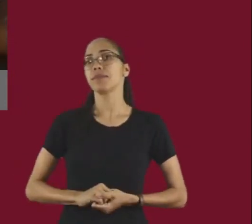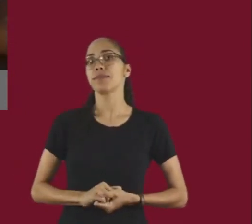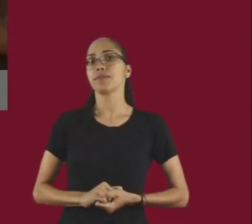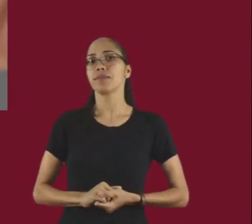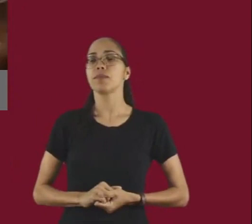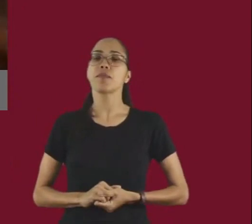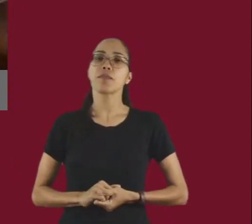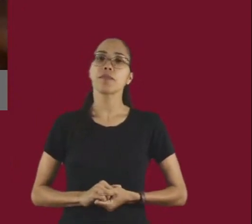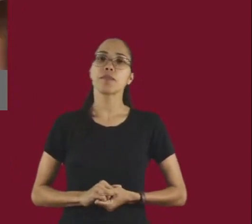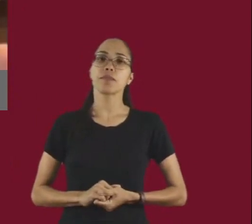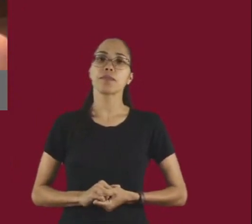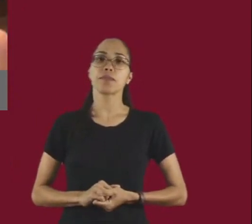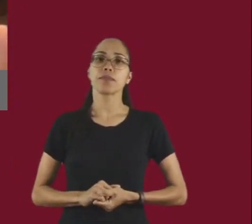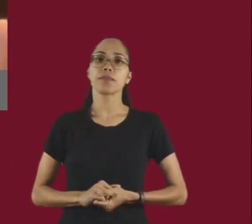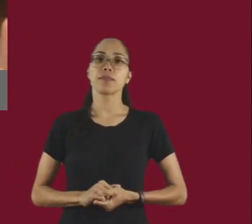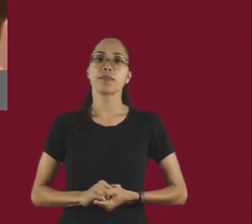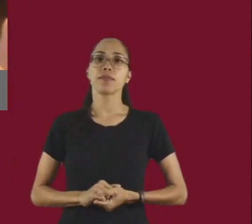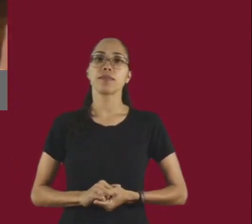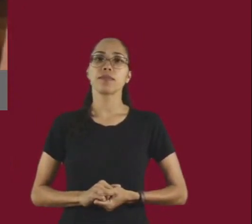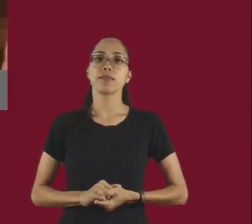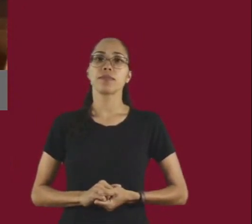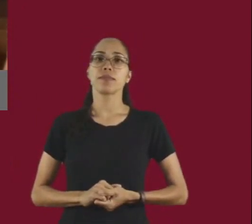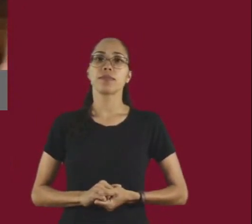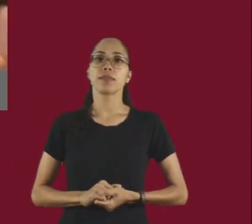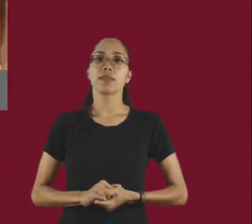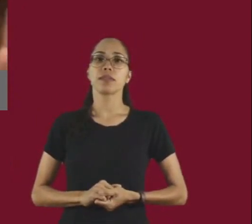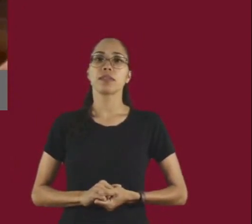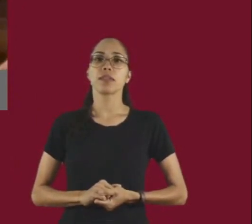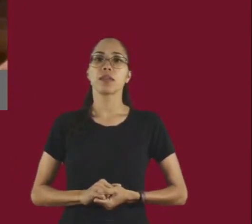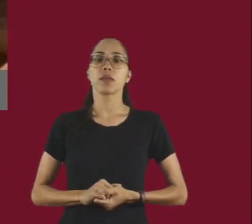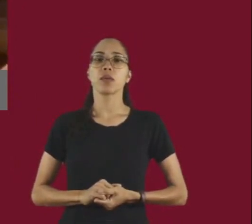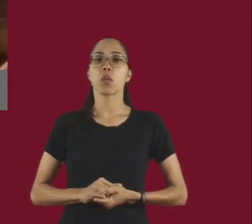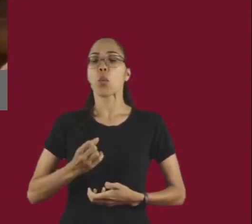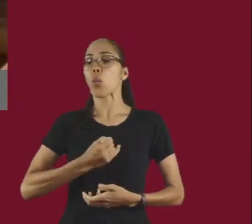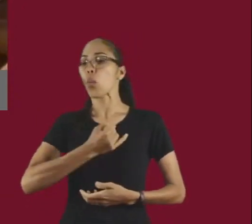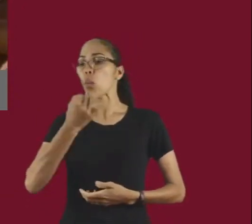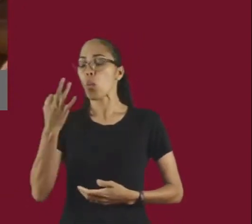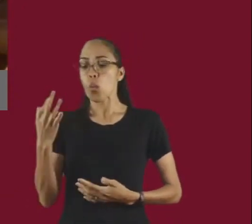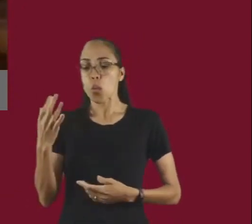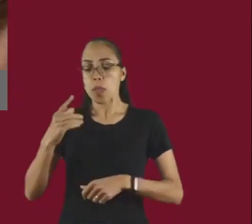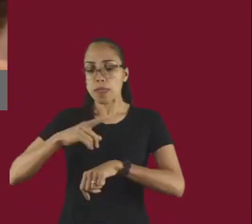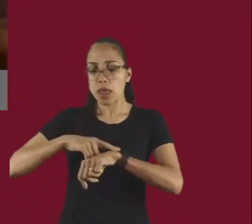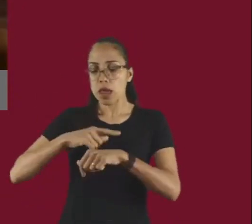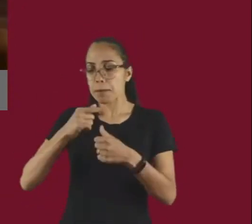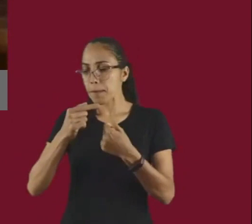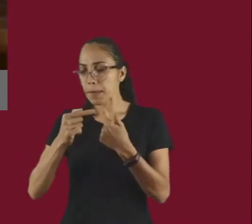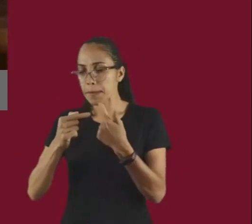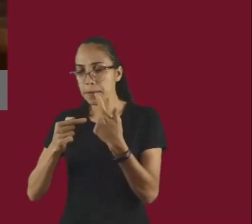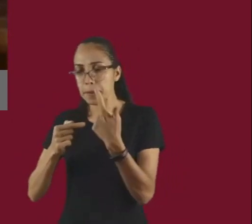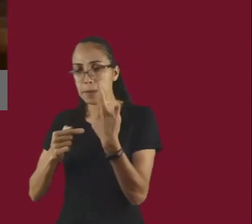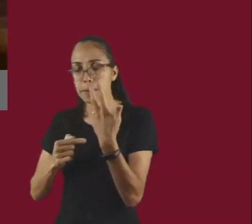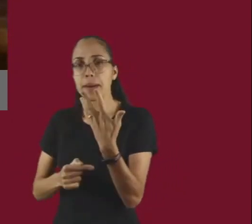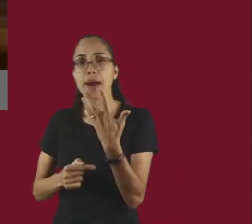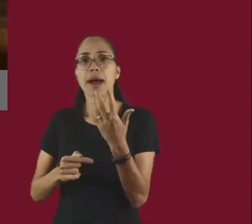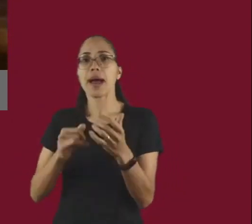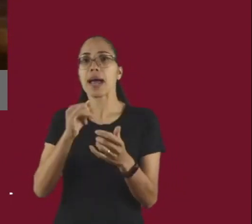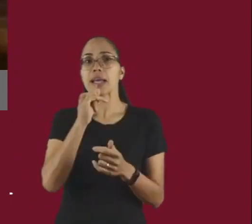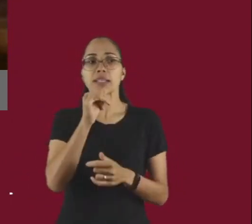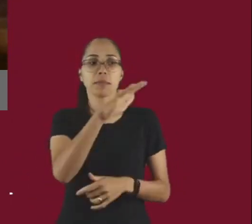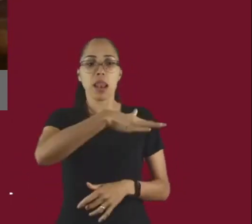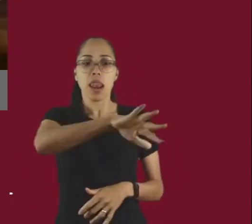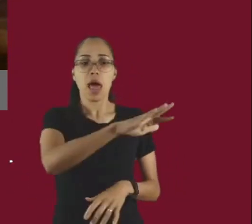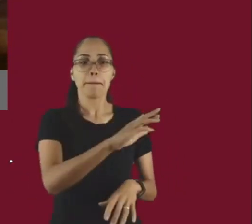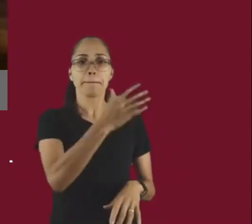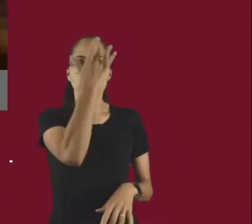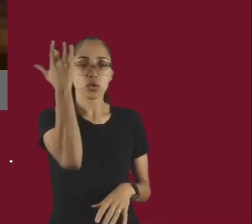Digamos, o que está longe de se conseguir expulsar os chefes de garimpo